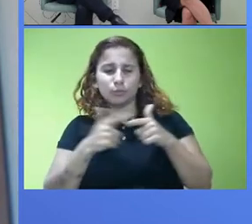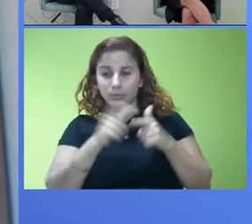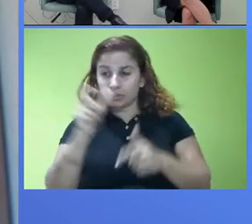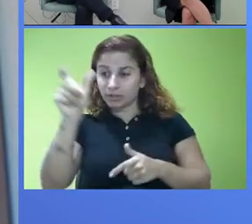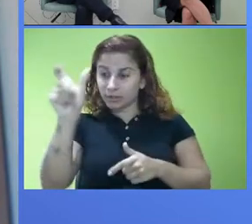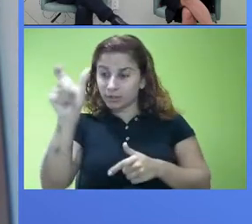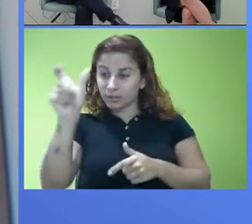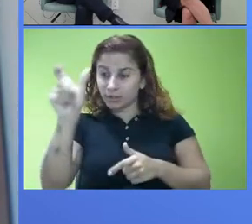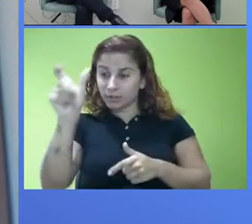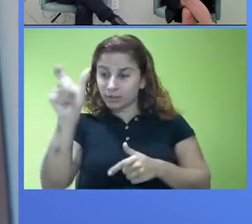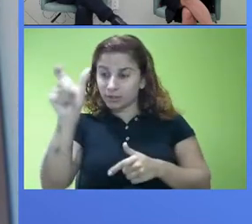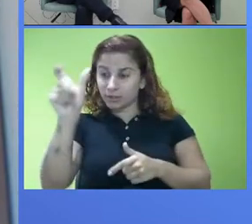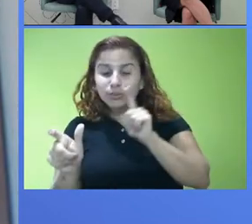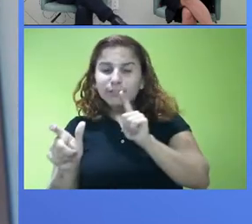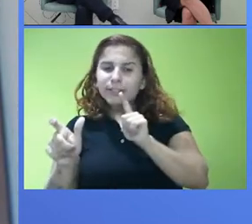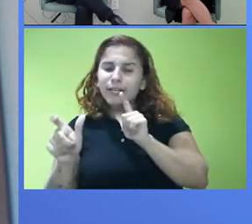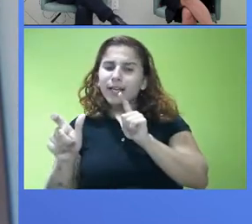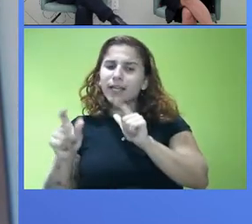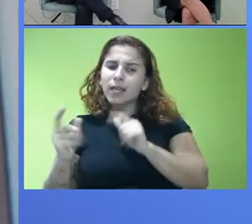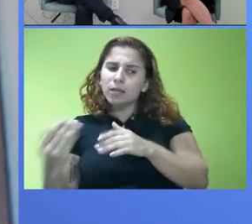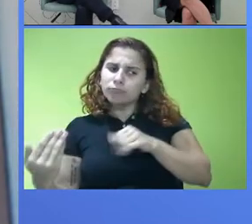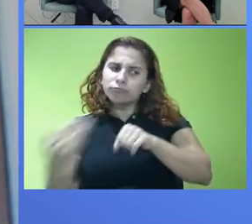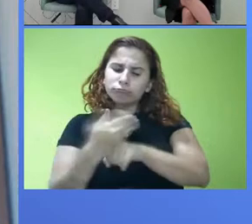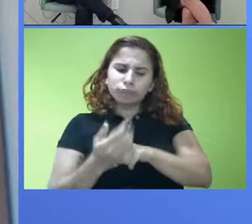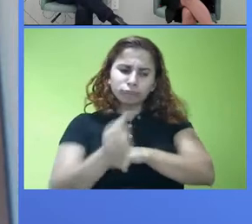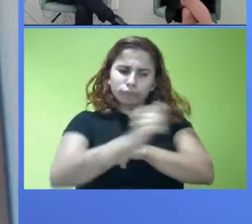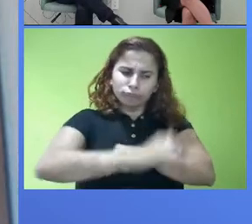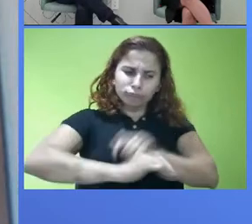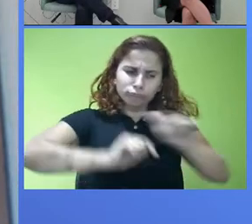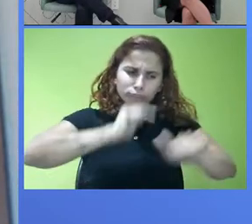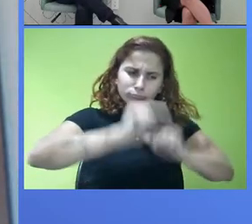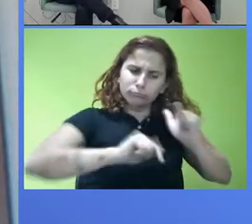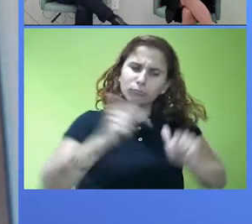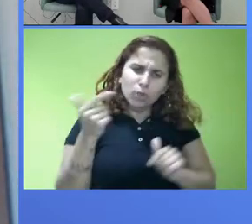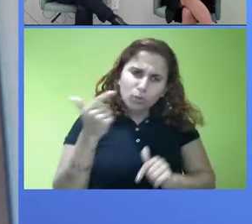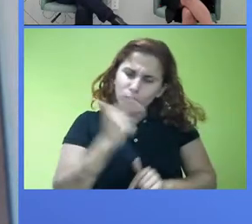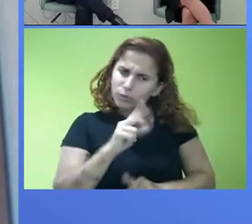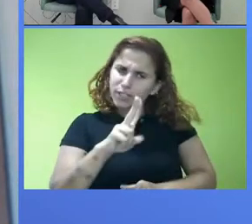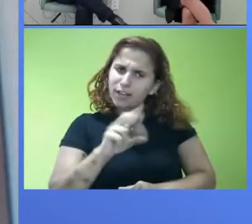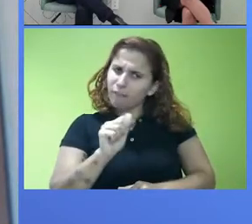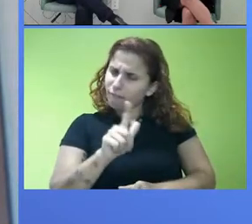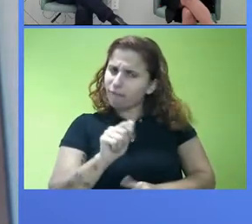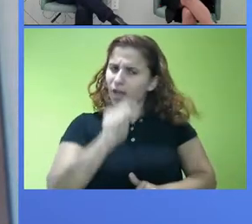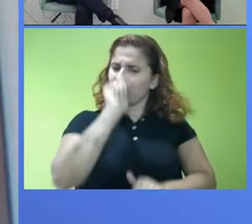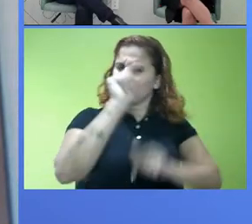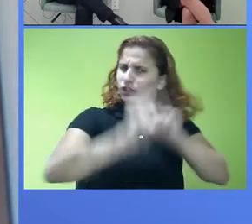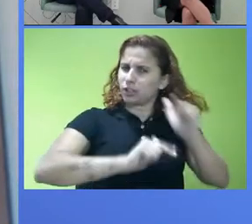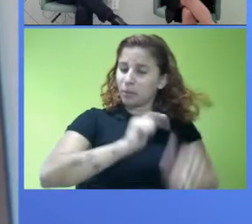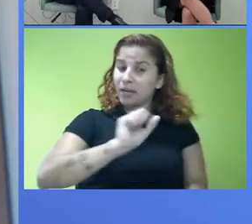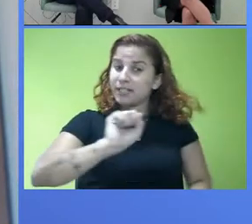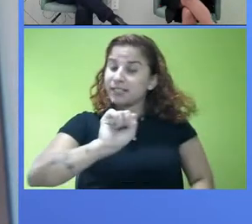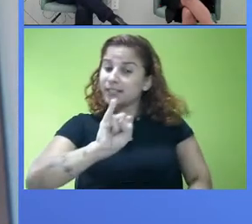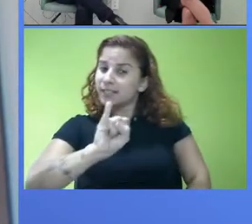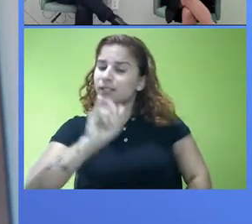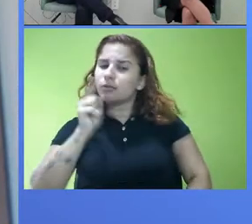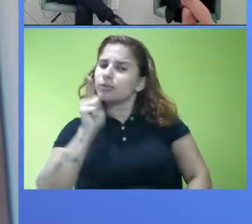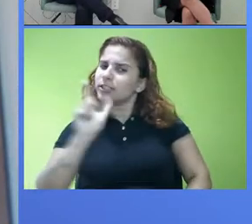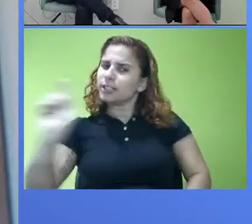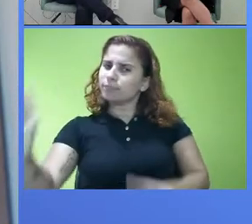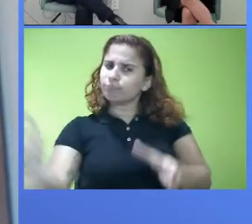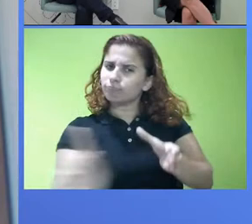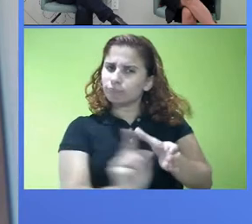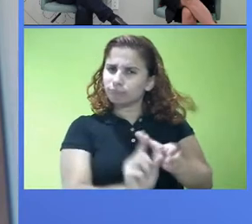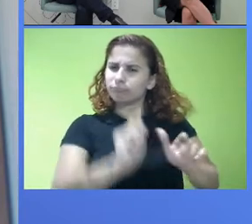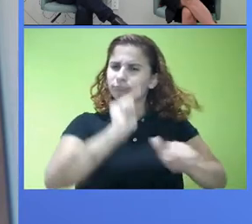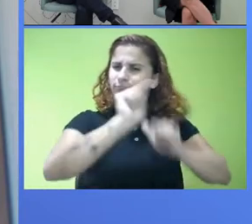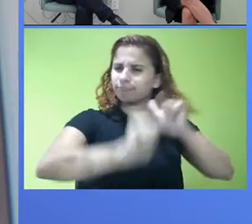disputar vagas no mercado de trabalho. Uma vez incluídas no mercado de trabalho, ou pelo menos inseridas, né?